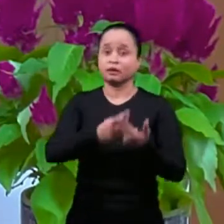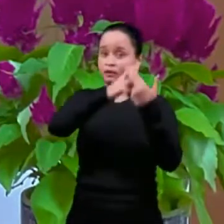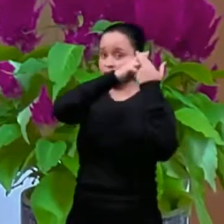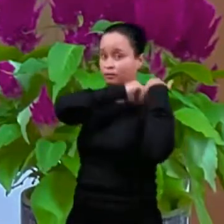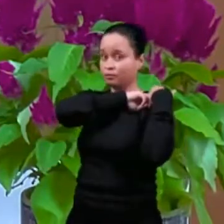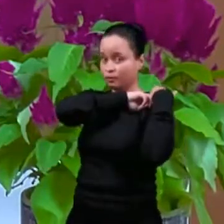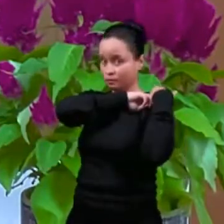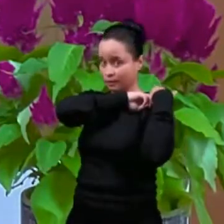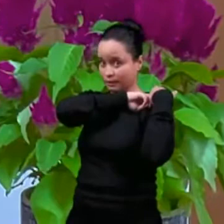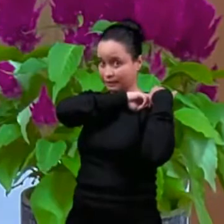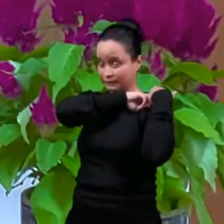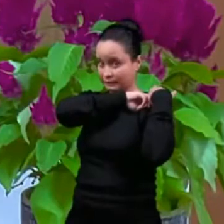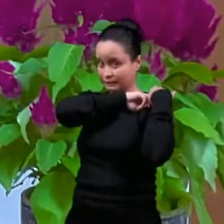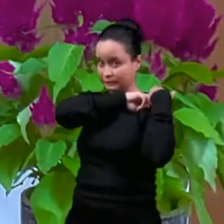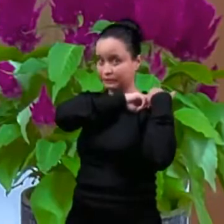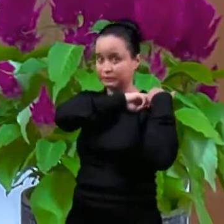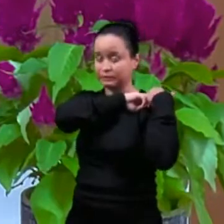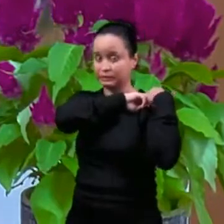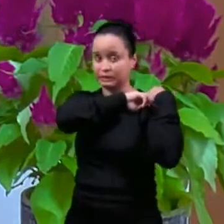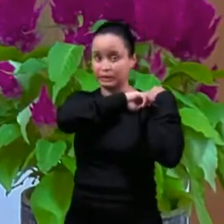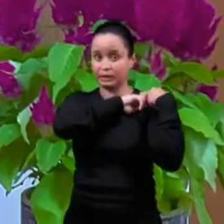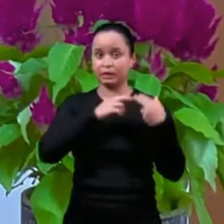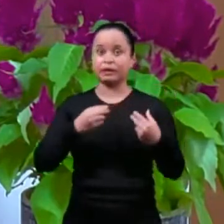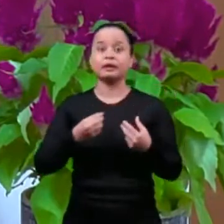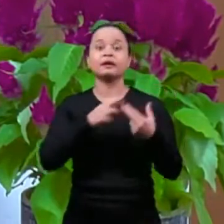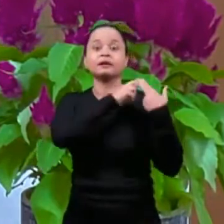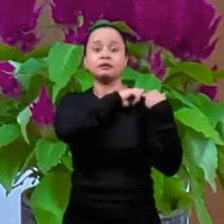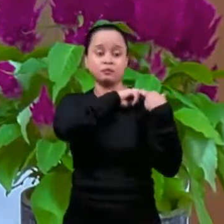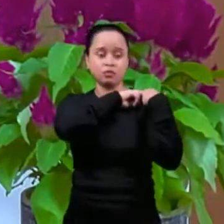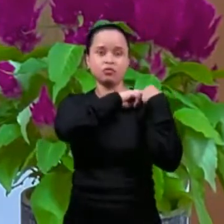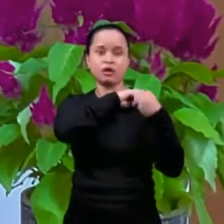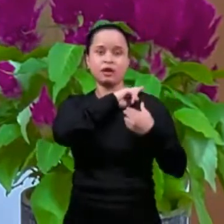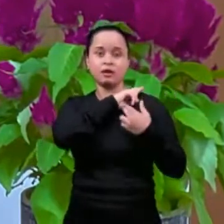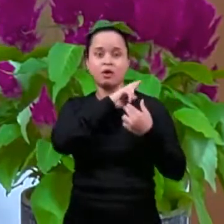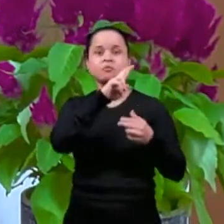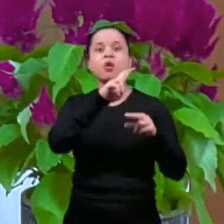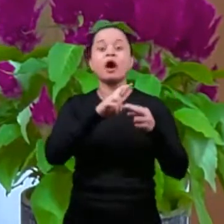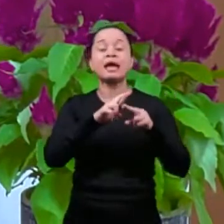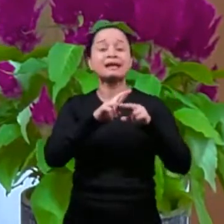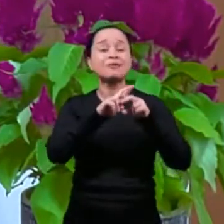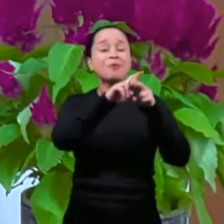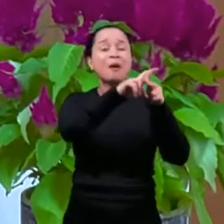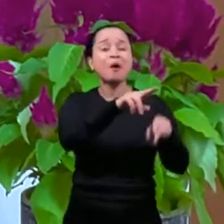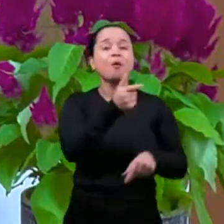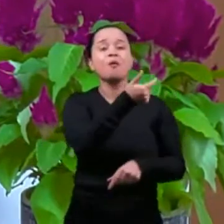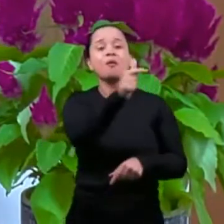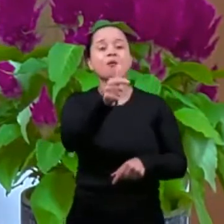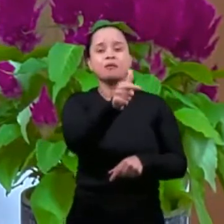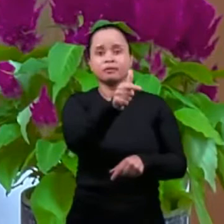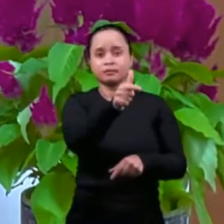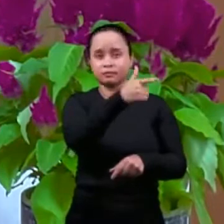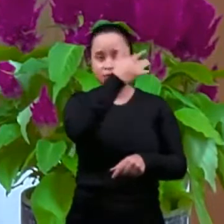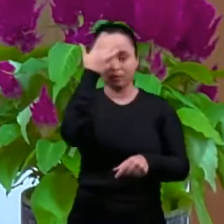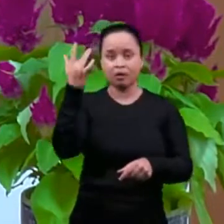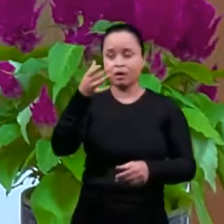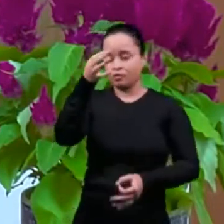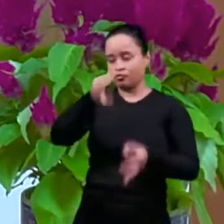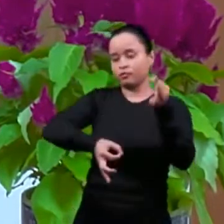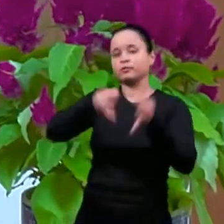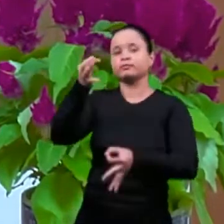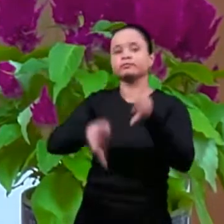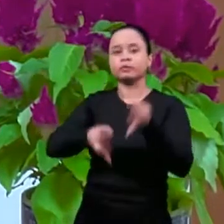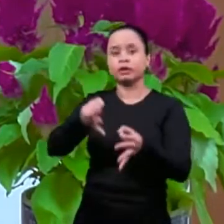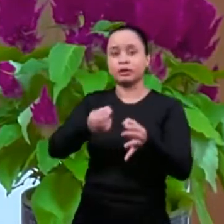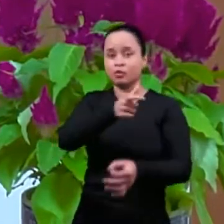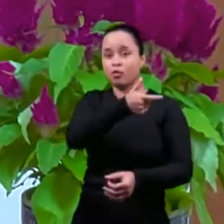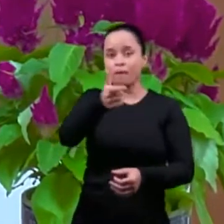dele para que os outros, que não tinham a responsabilidade de julgamento, fizessem